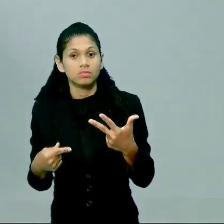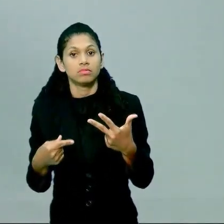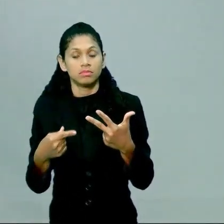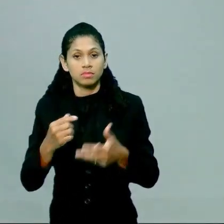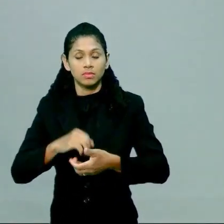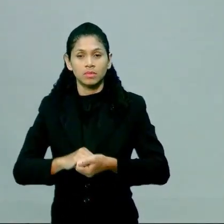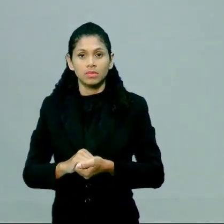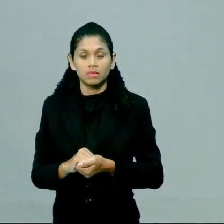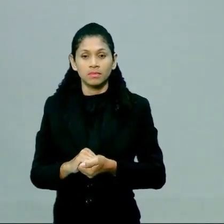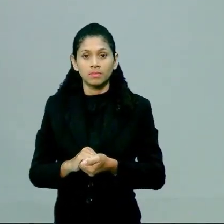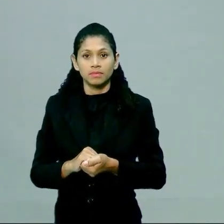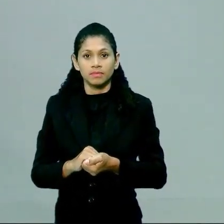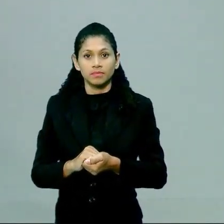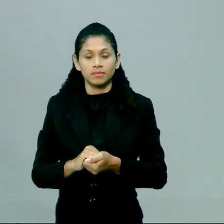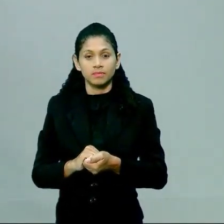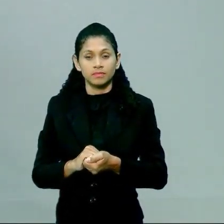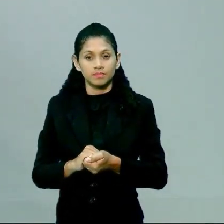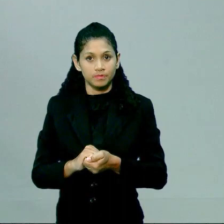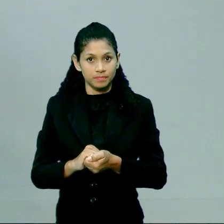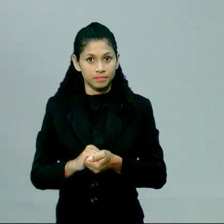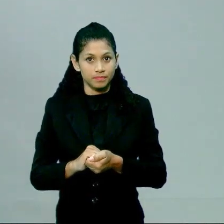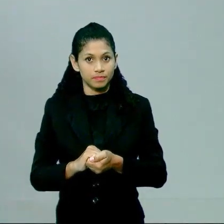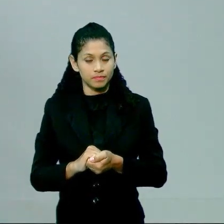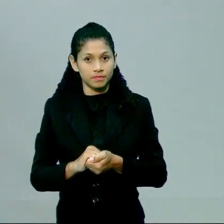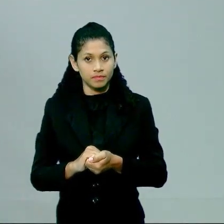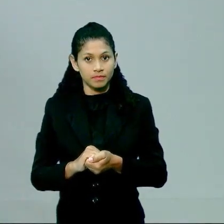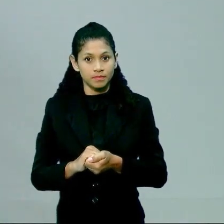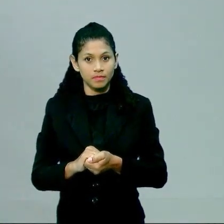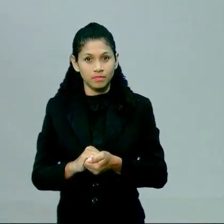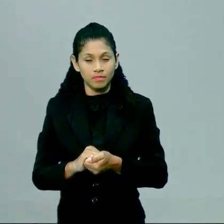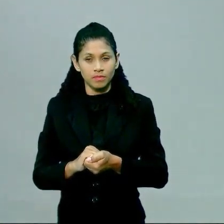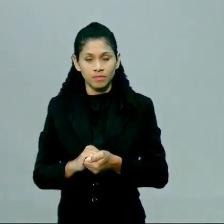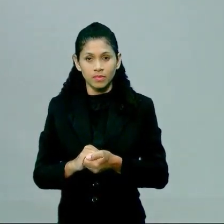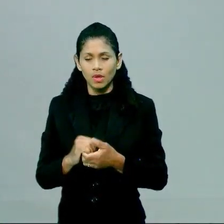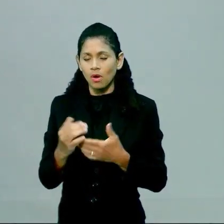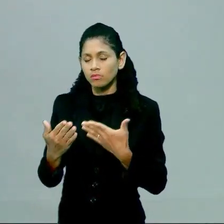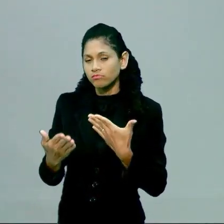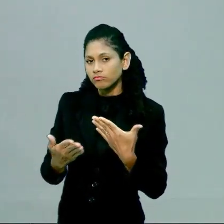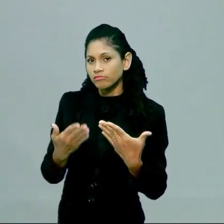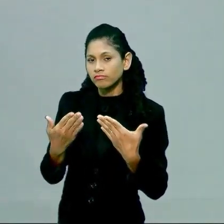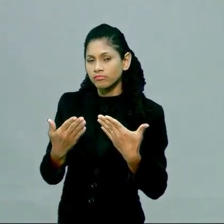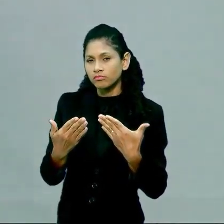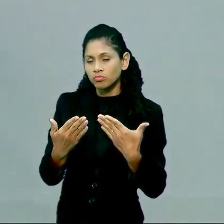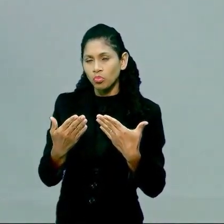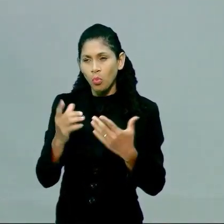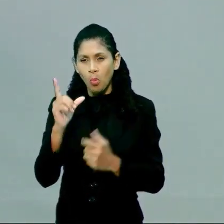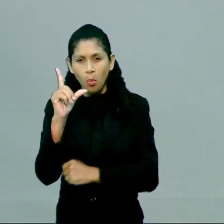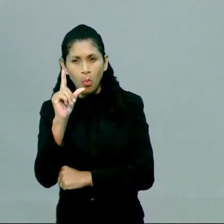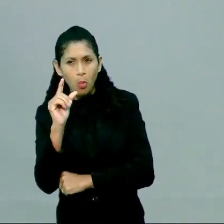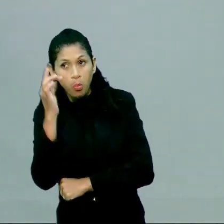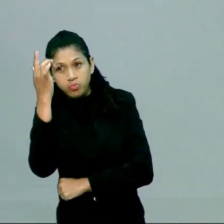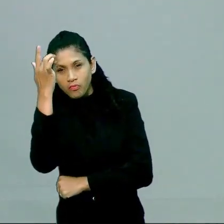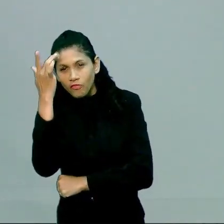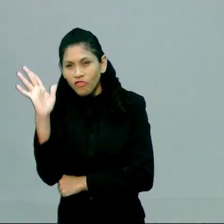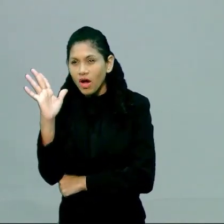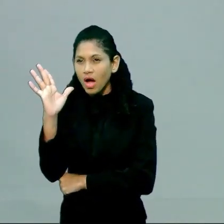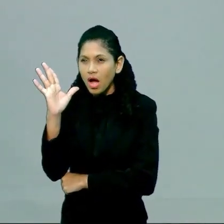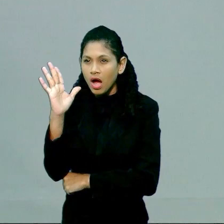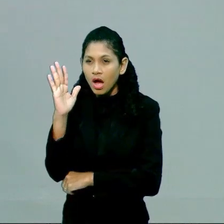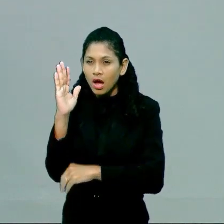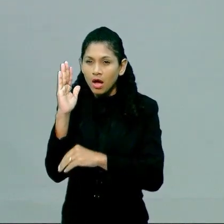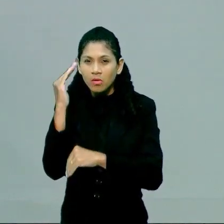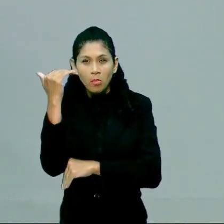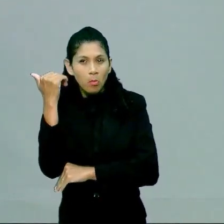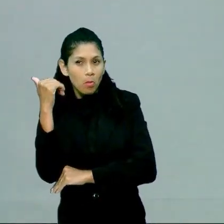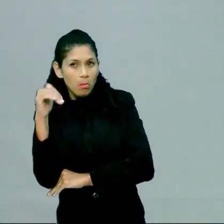Muito forte. Ou seja, assim, vamos dar uma variada. Um pouco fácil, um pouco médio e um pouco